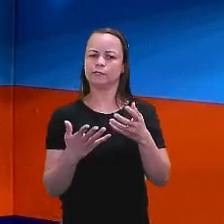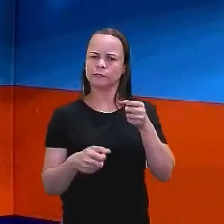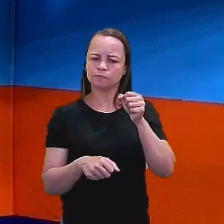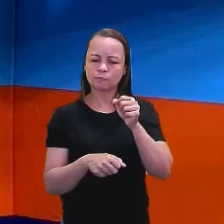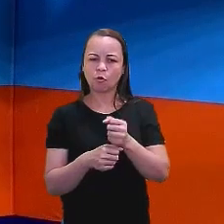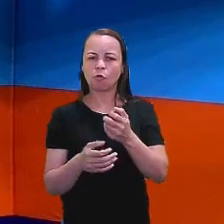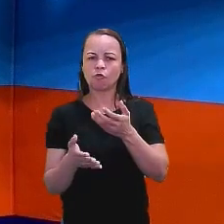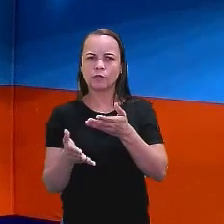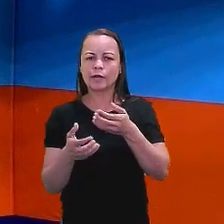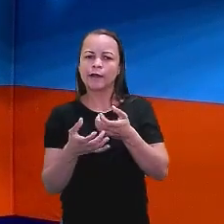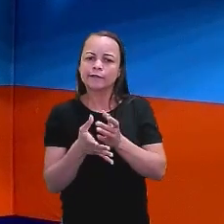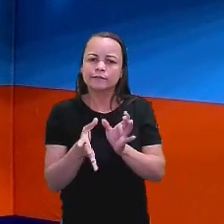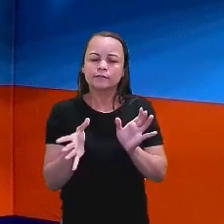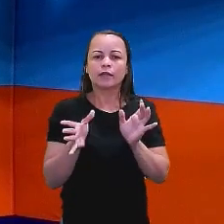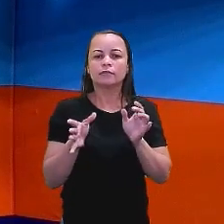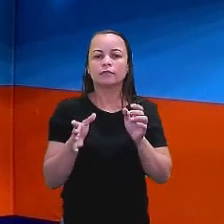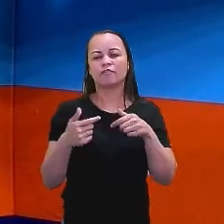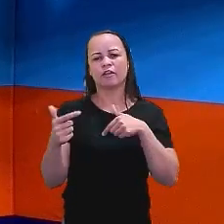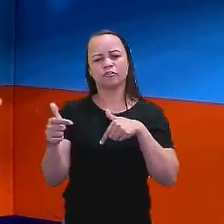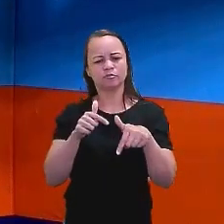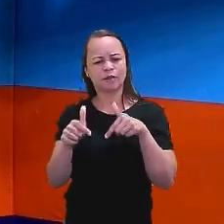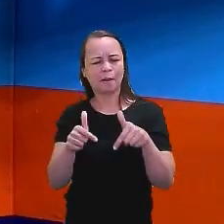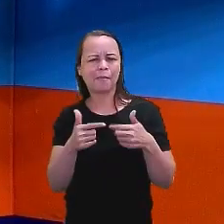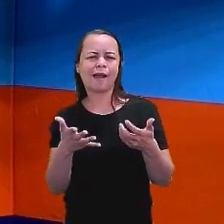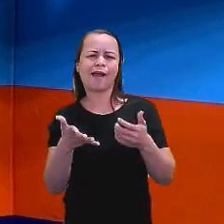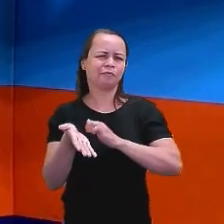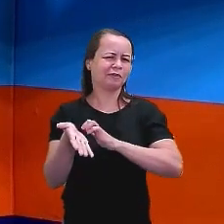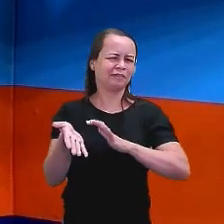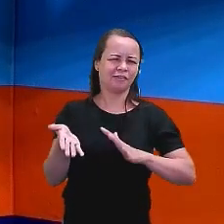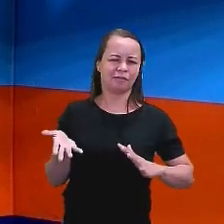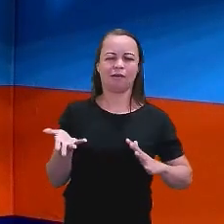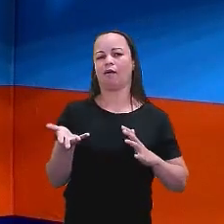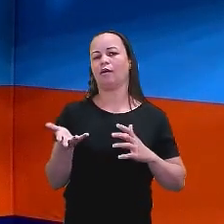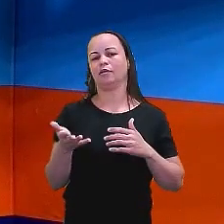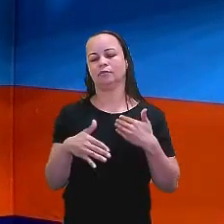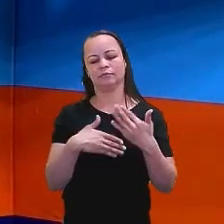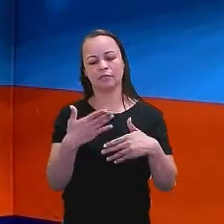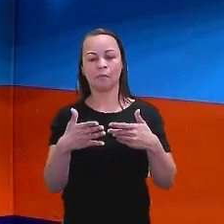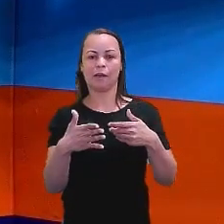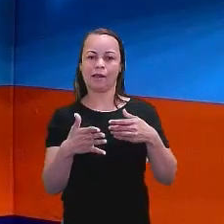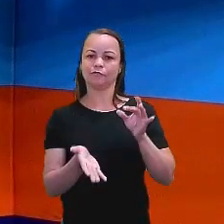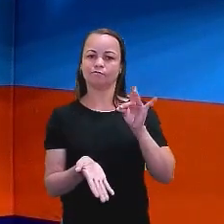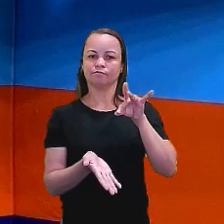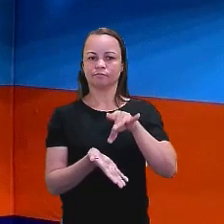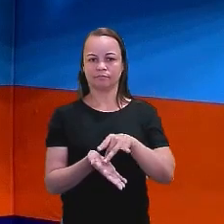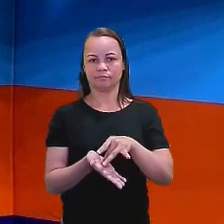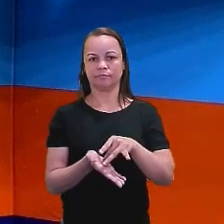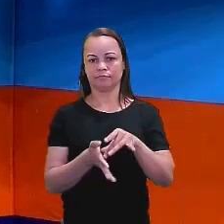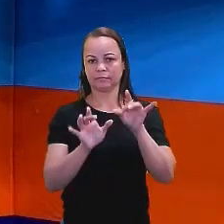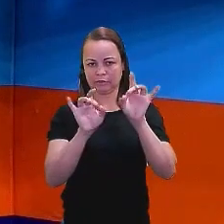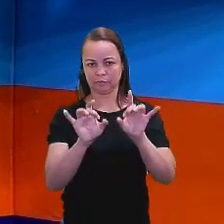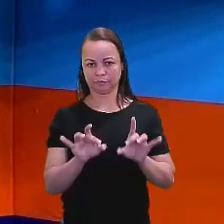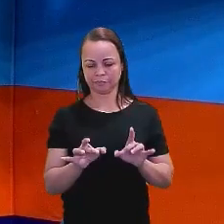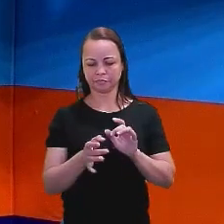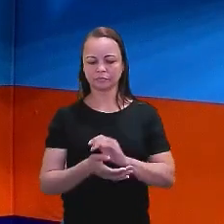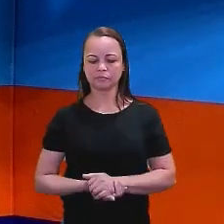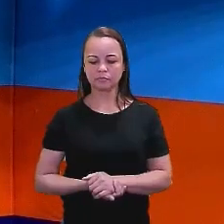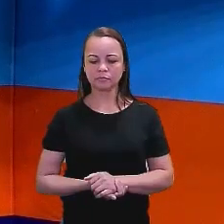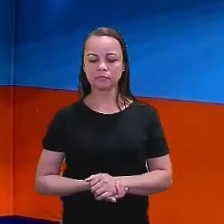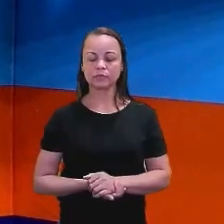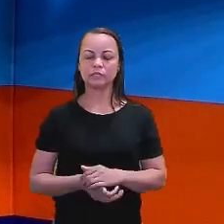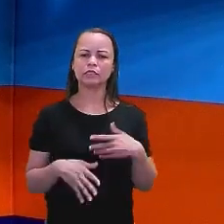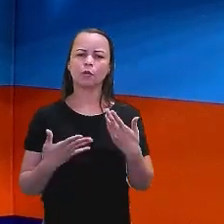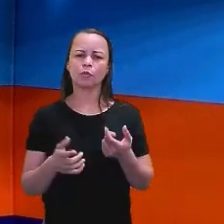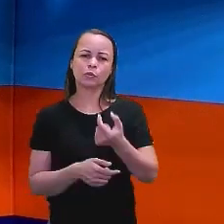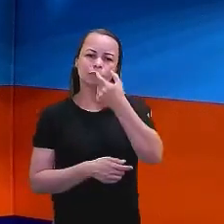concretizado através de uma atividade mais específica. Então, o que é a